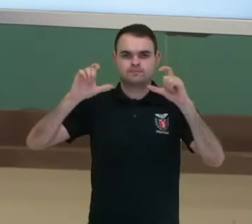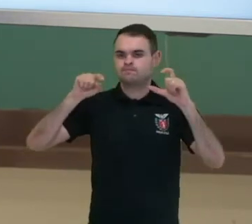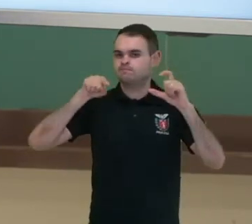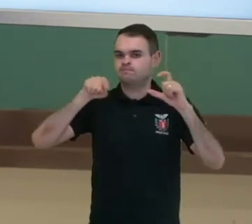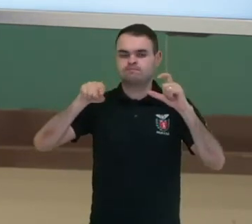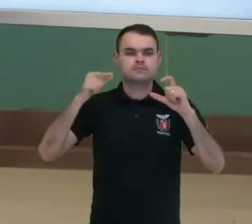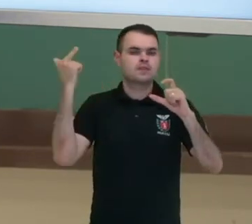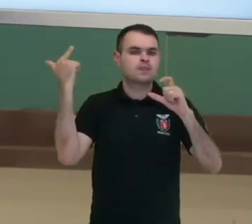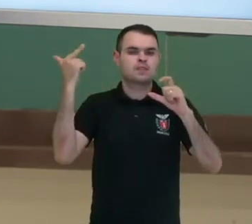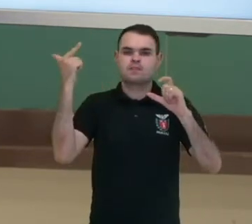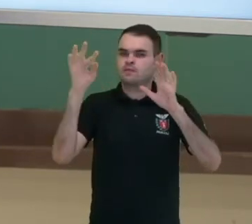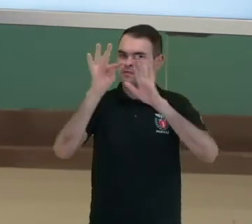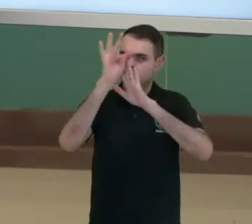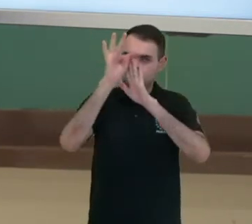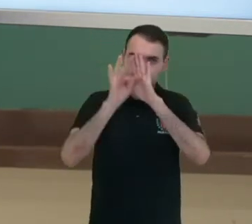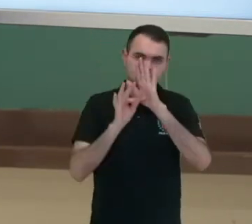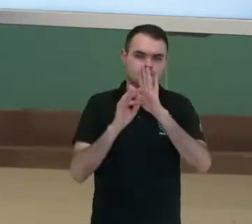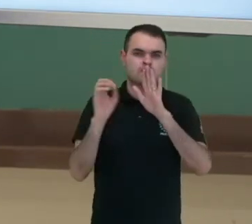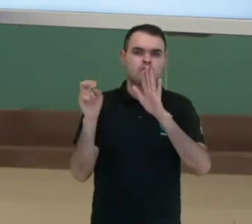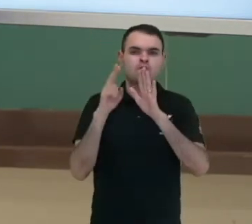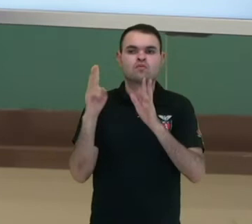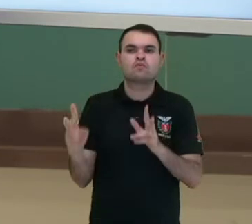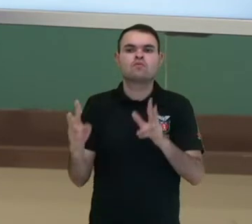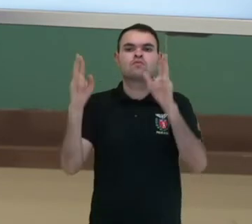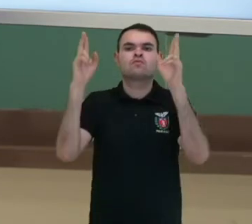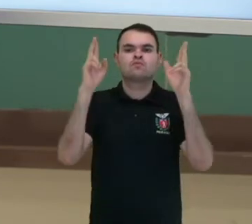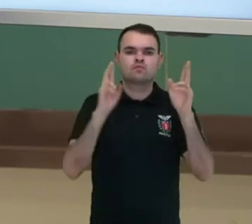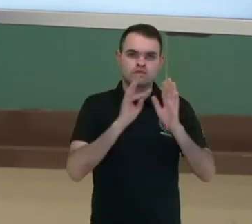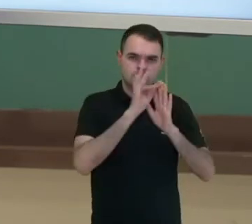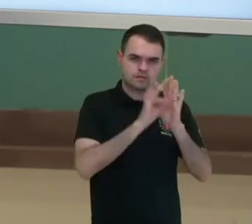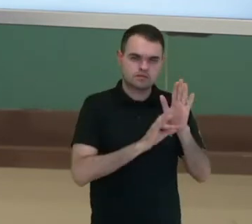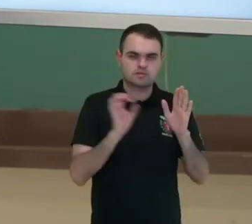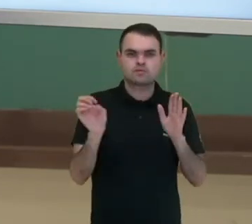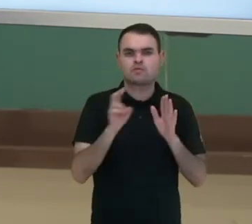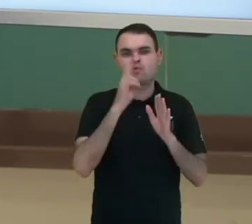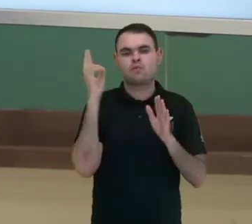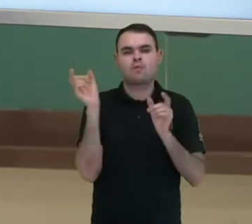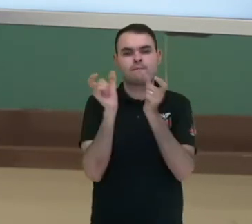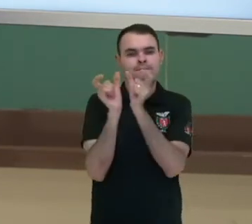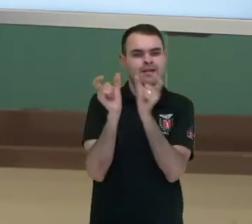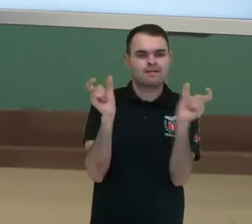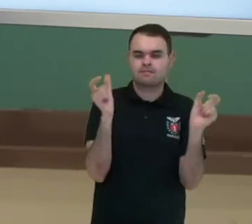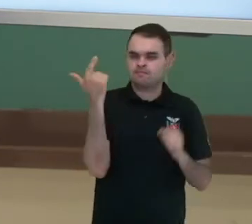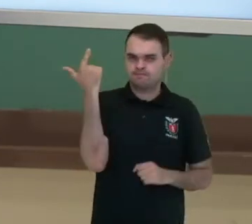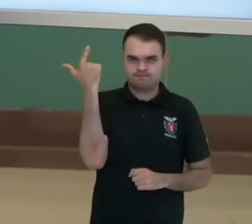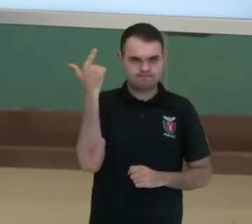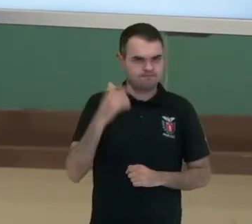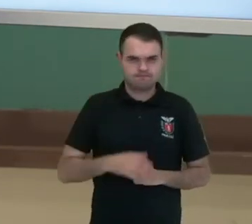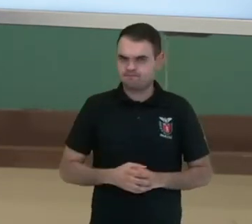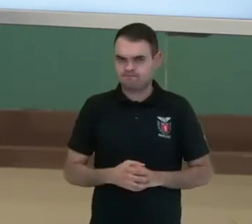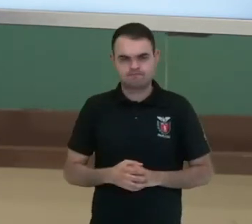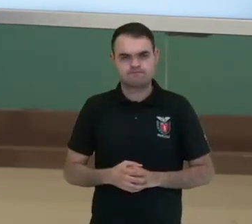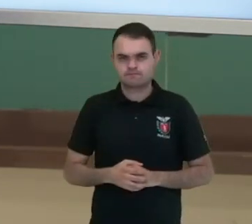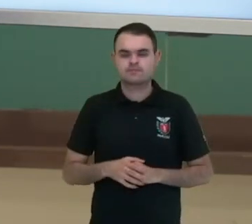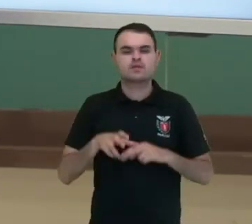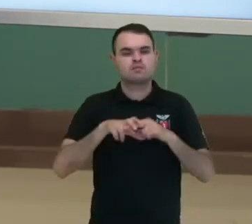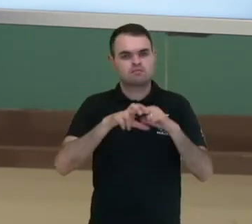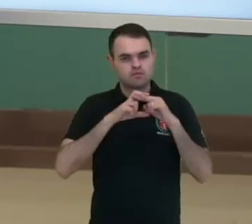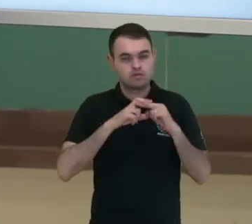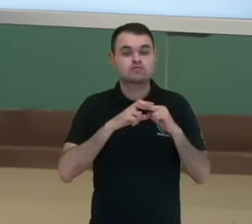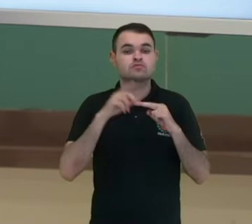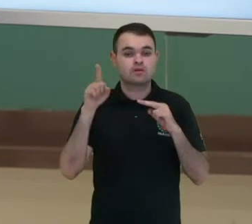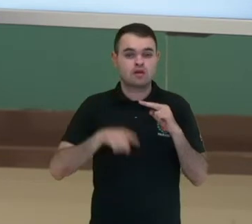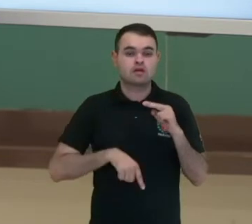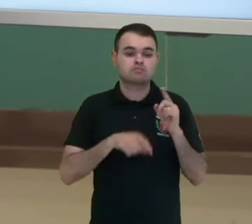trazem textos, né, ou fragmentos de textos ou palavras. Então, temos ali linguagem não verbal. E, nesse